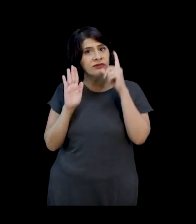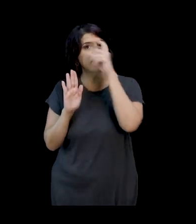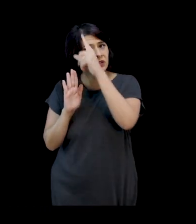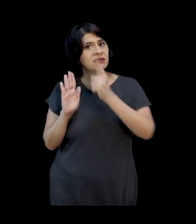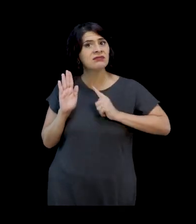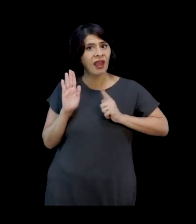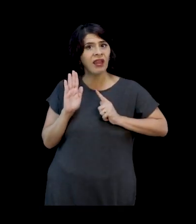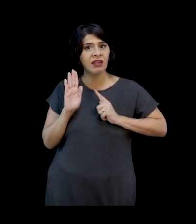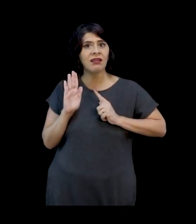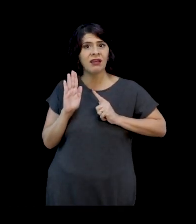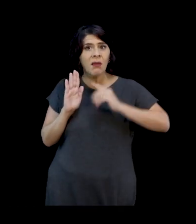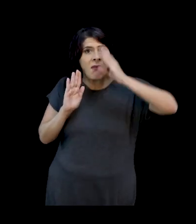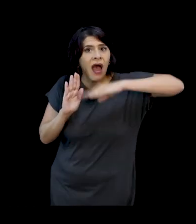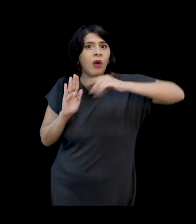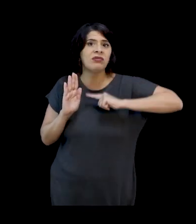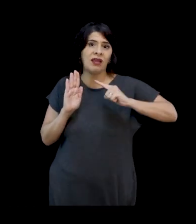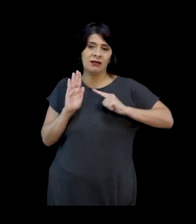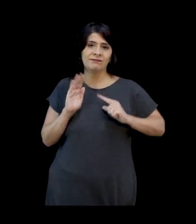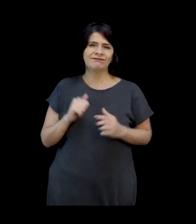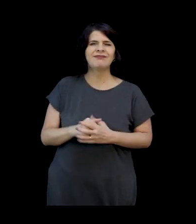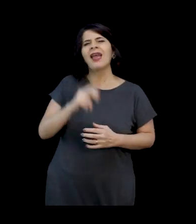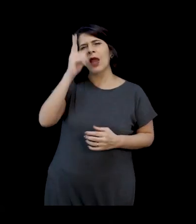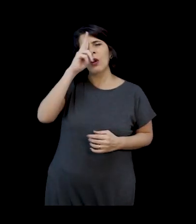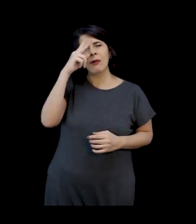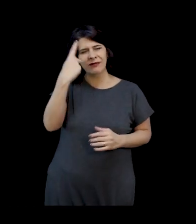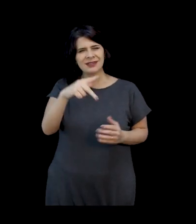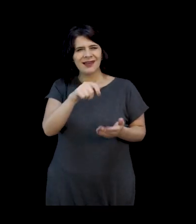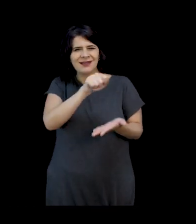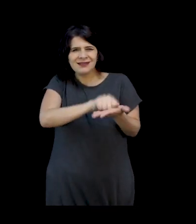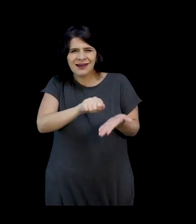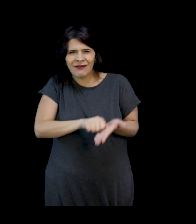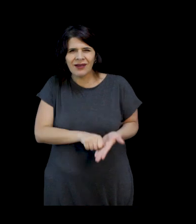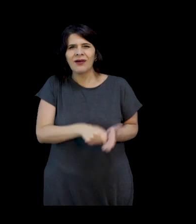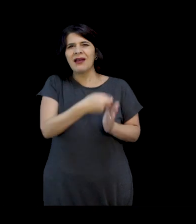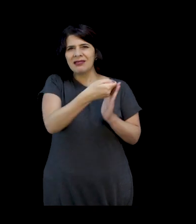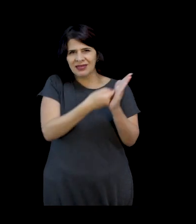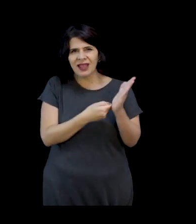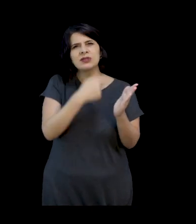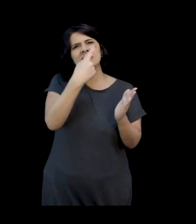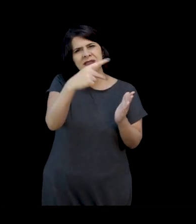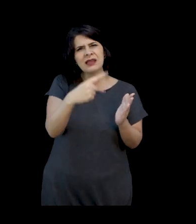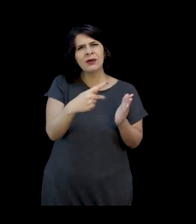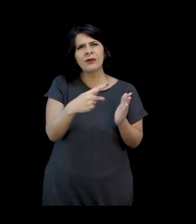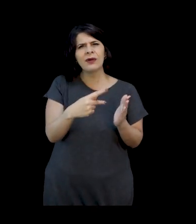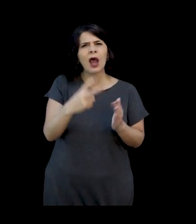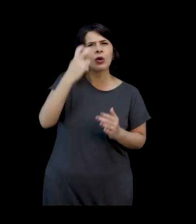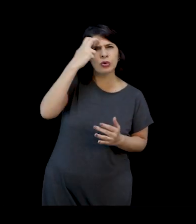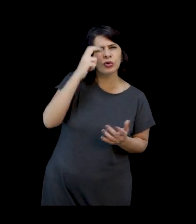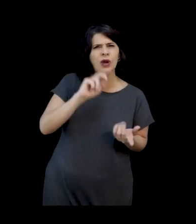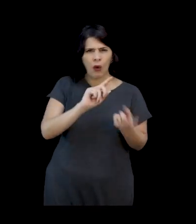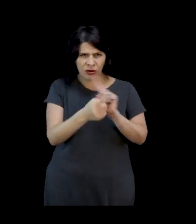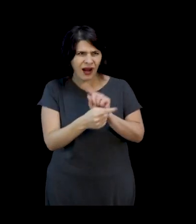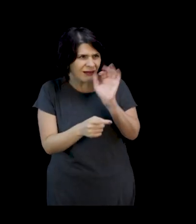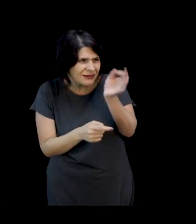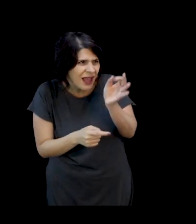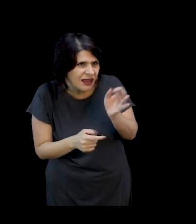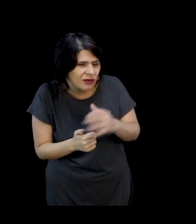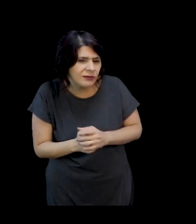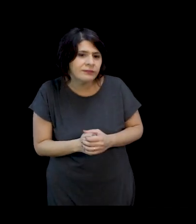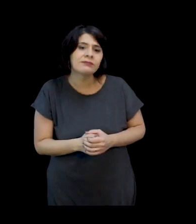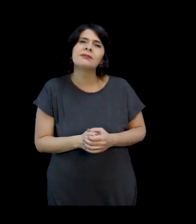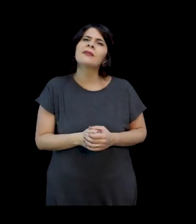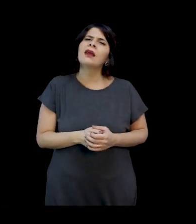seu, publicado aqui no Observatório também, que é a cultura e seu contrário, se não me engano é esse o título,